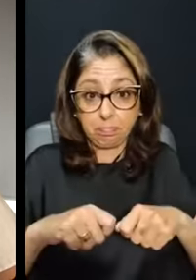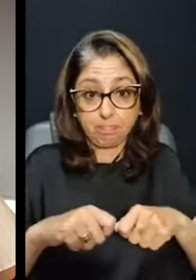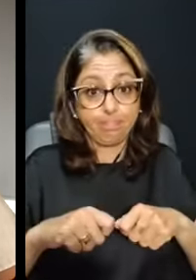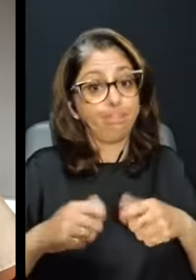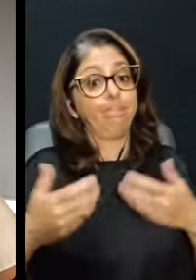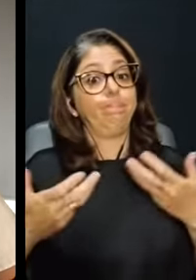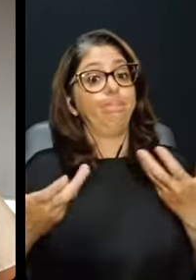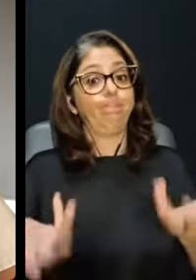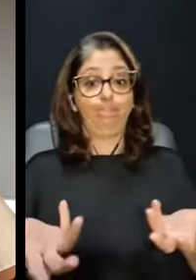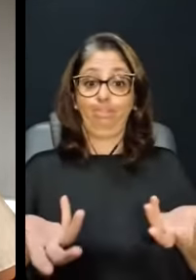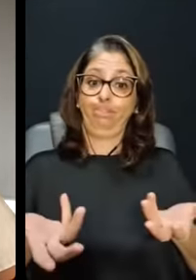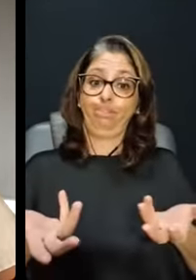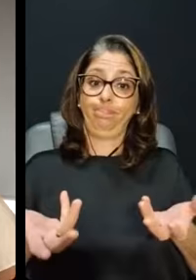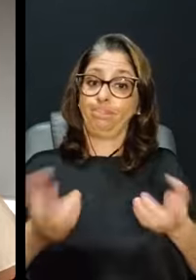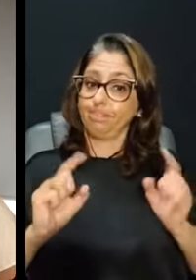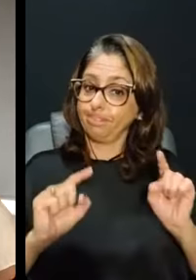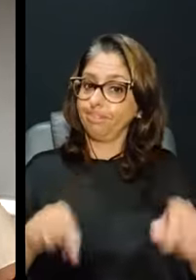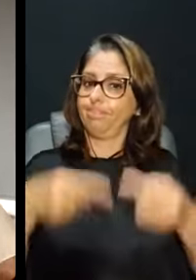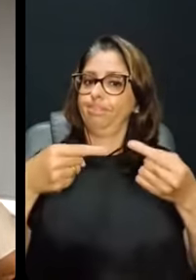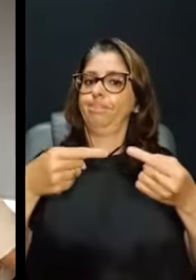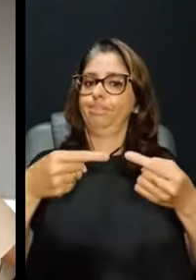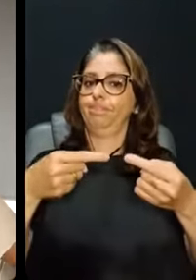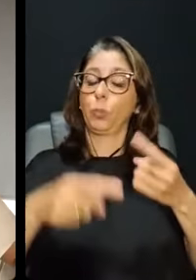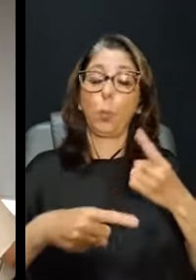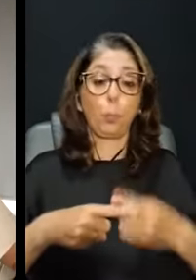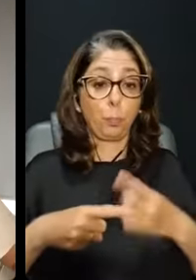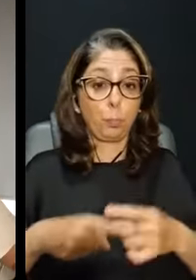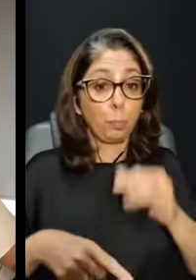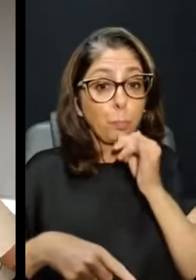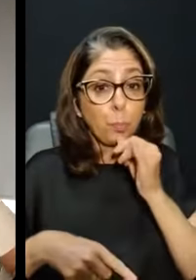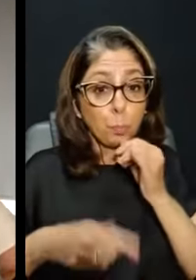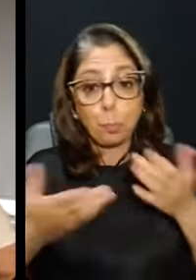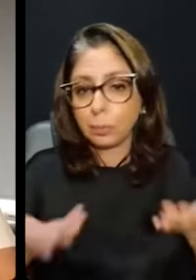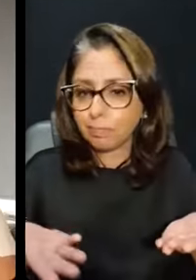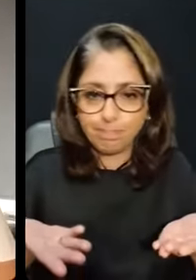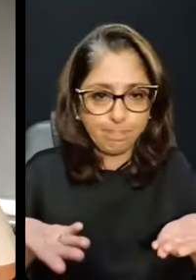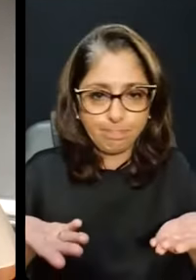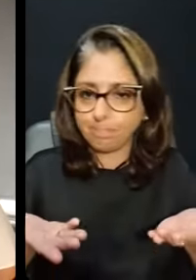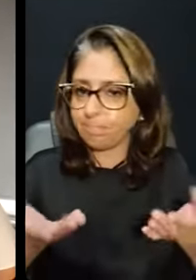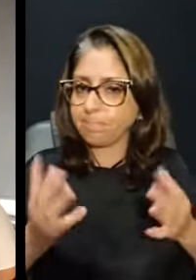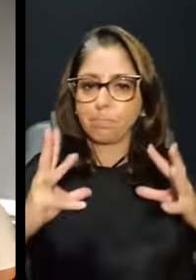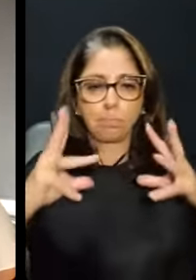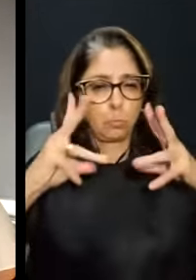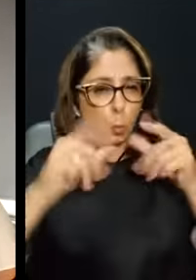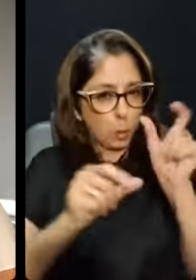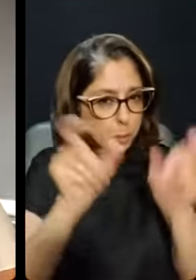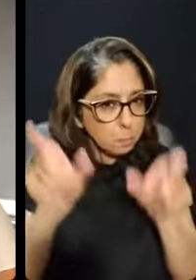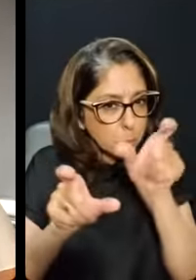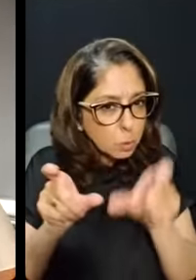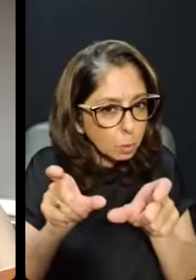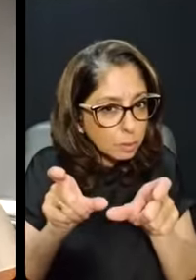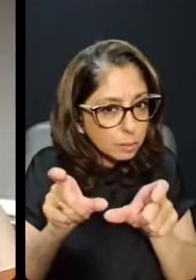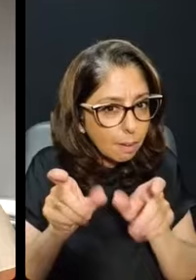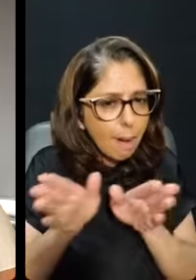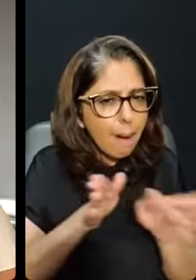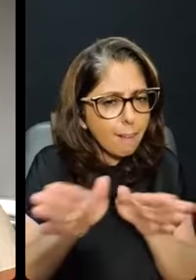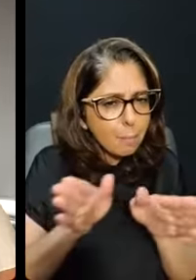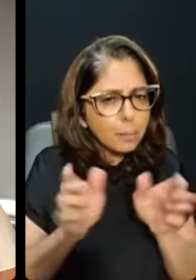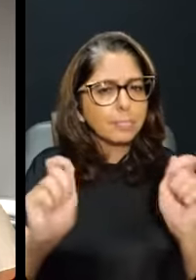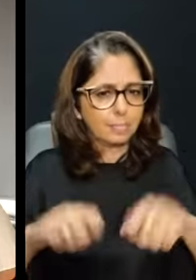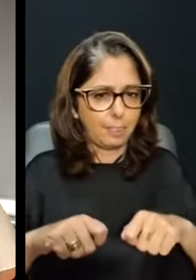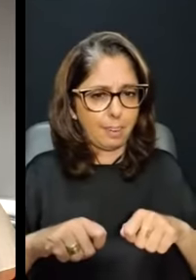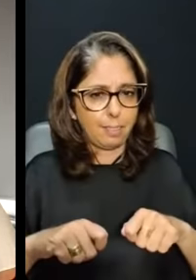de desafio nisso. Porque a gente não está falando com um monte de gente quando a gente não entende